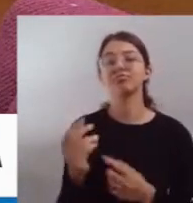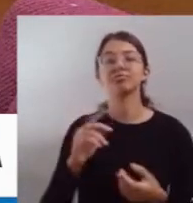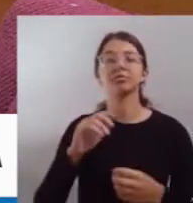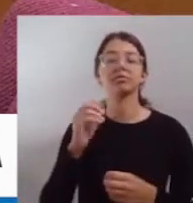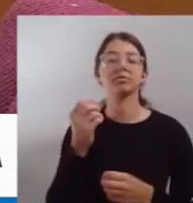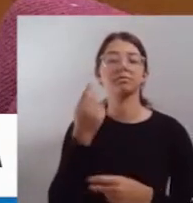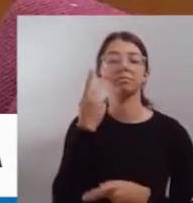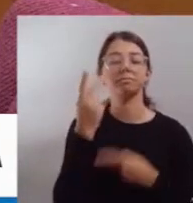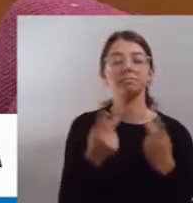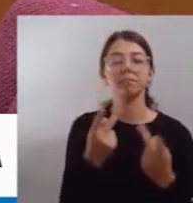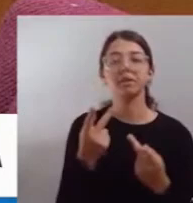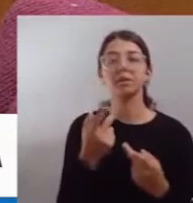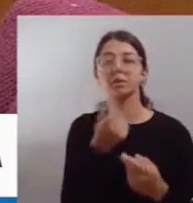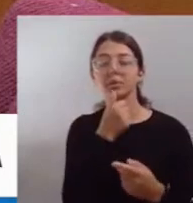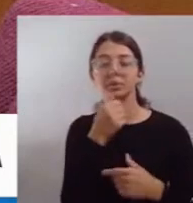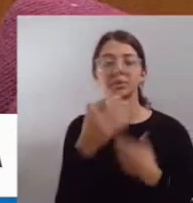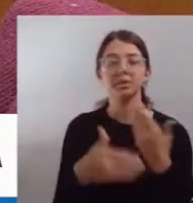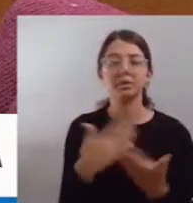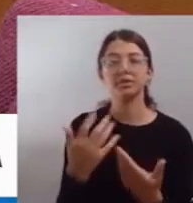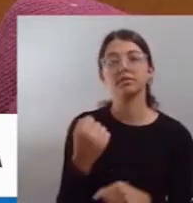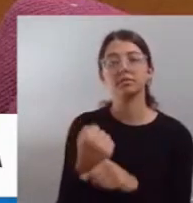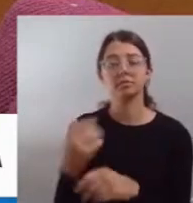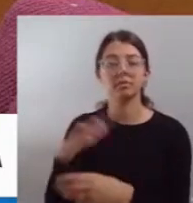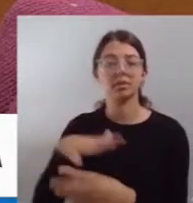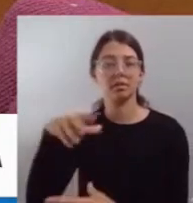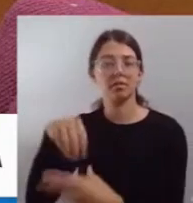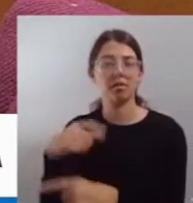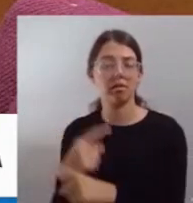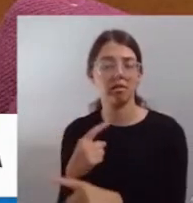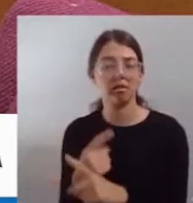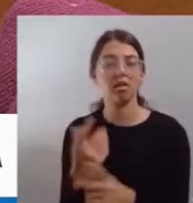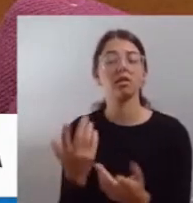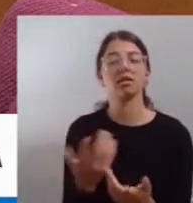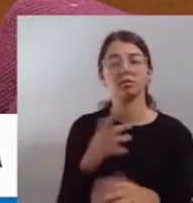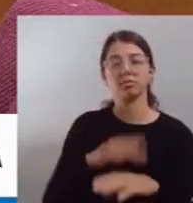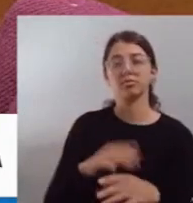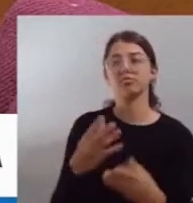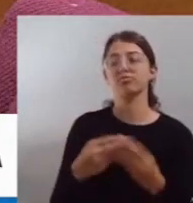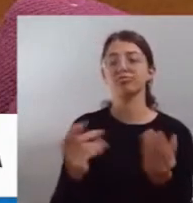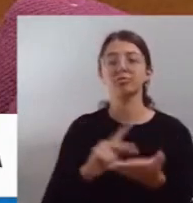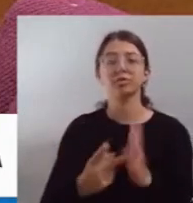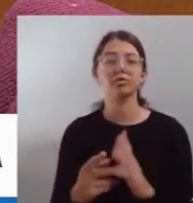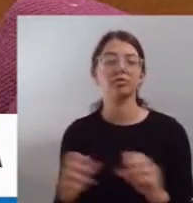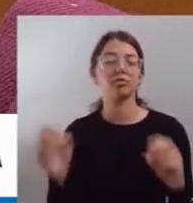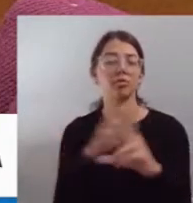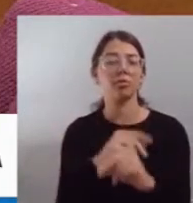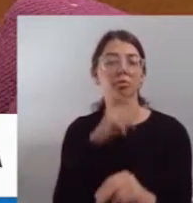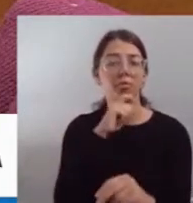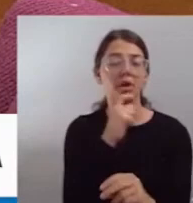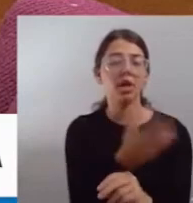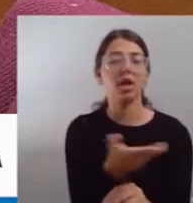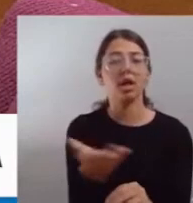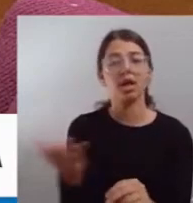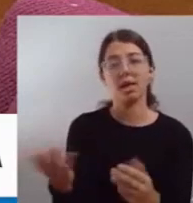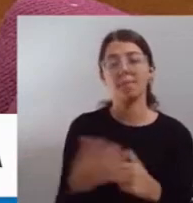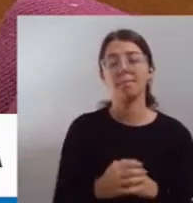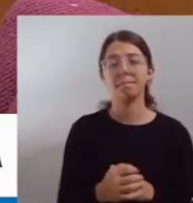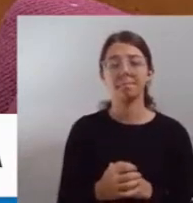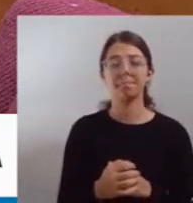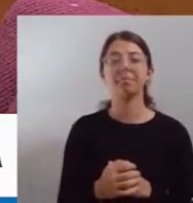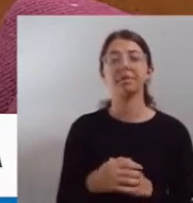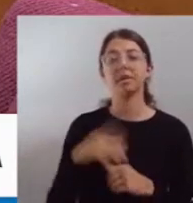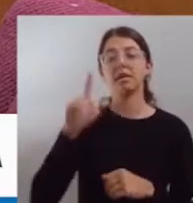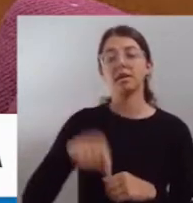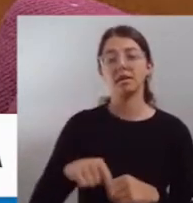objeto de trabalho da empresa se insere em virtude da existência de novas soluções tecnológicas que existem atualmente. Gostaria ainda